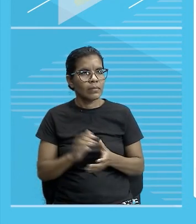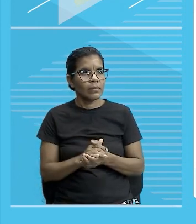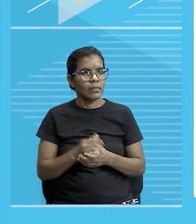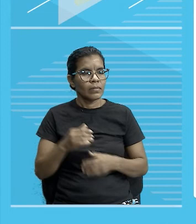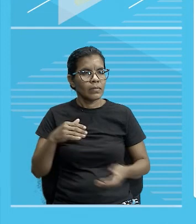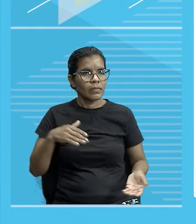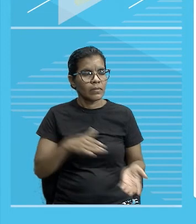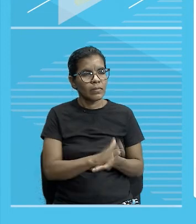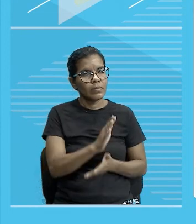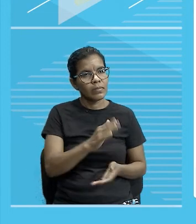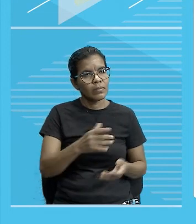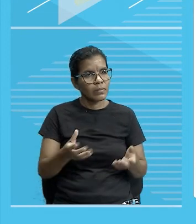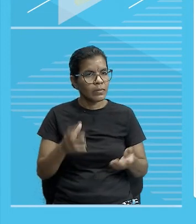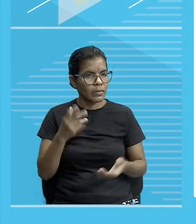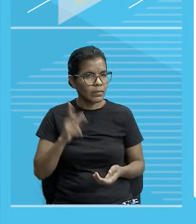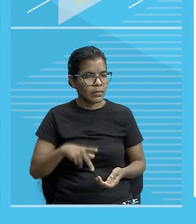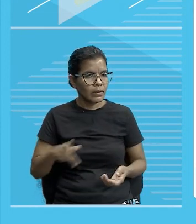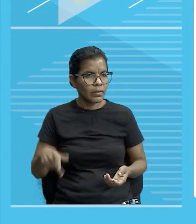viagem